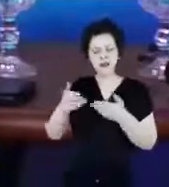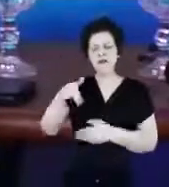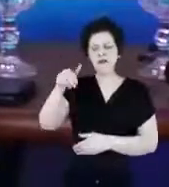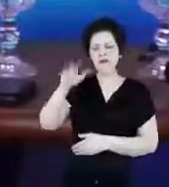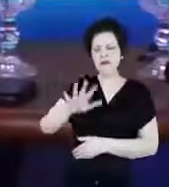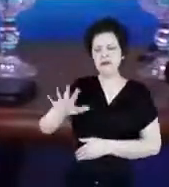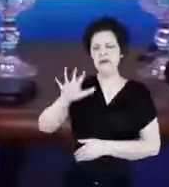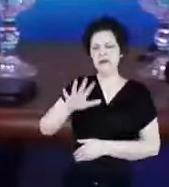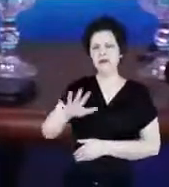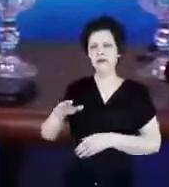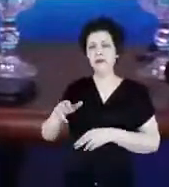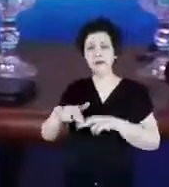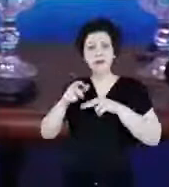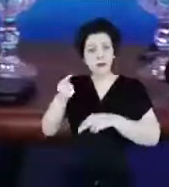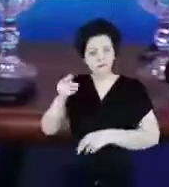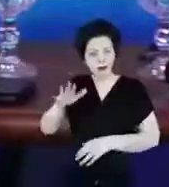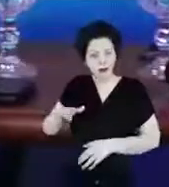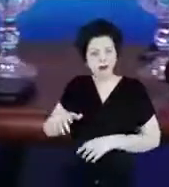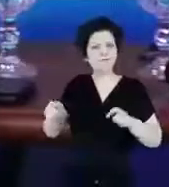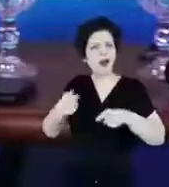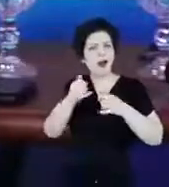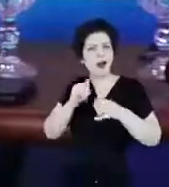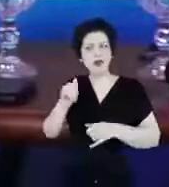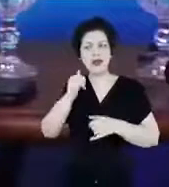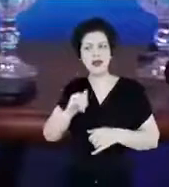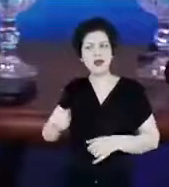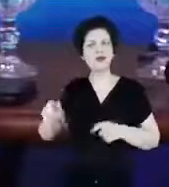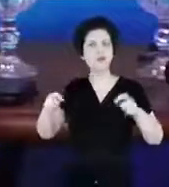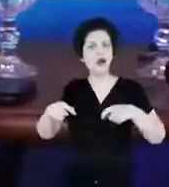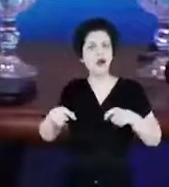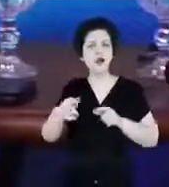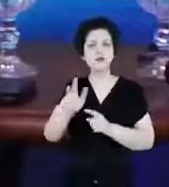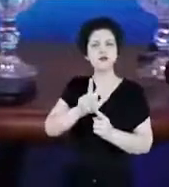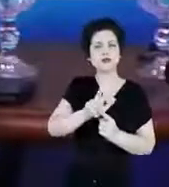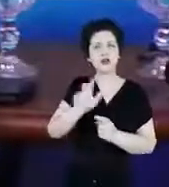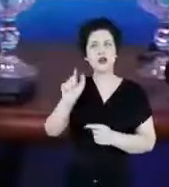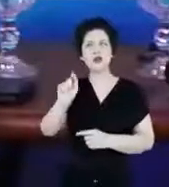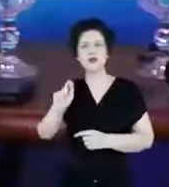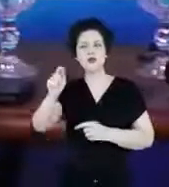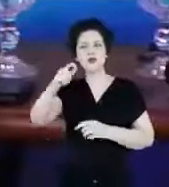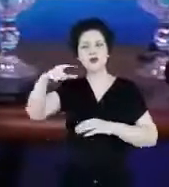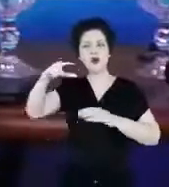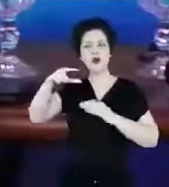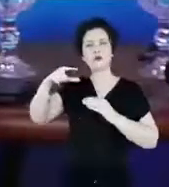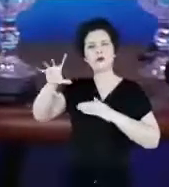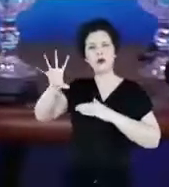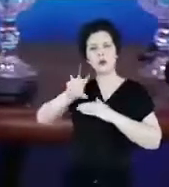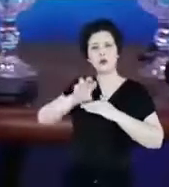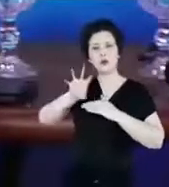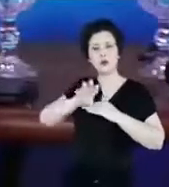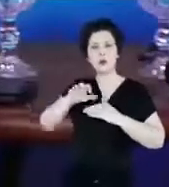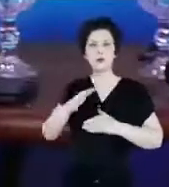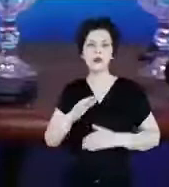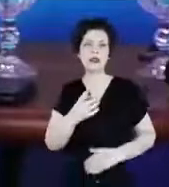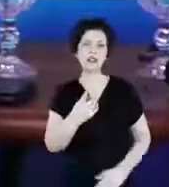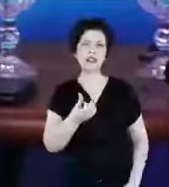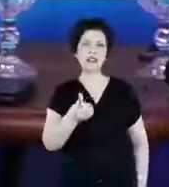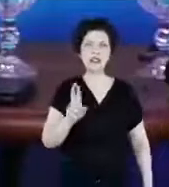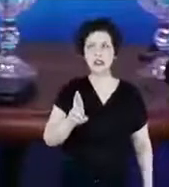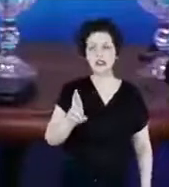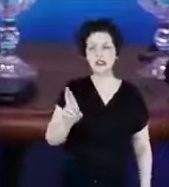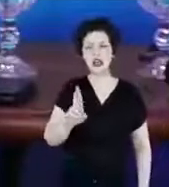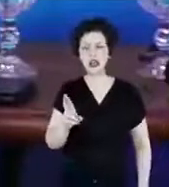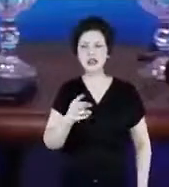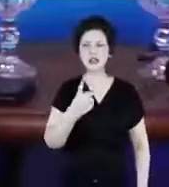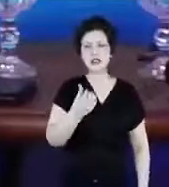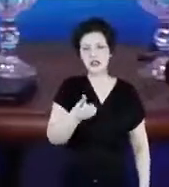de energia barata, né, na medida que a energia eólica e a energia solar hoje está sendo produzida, o mega, na faixa de R$160, enquanto o país, nessa